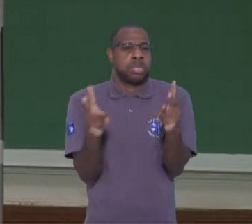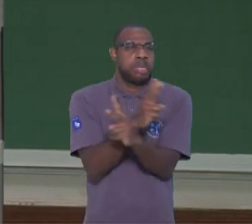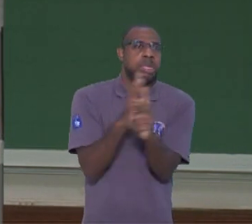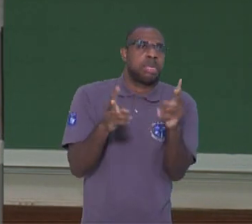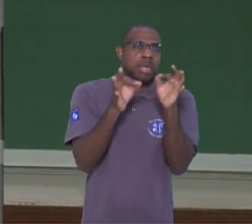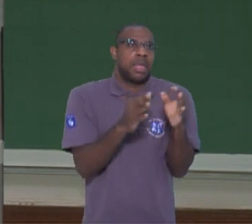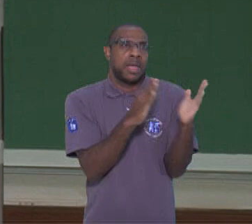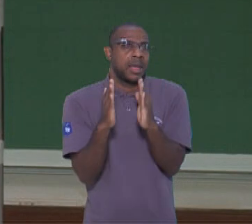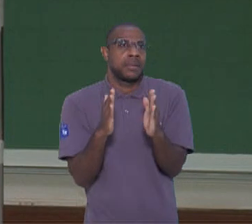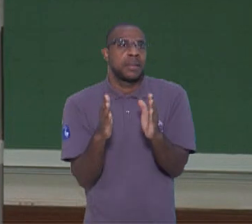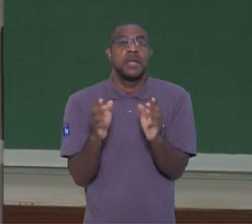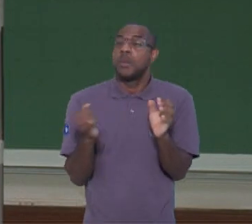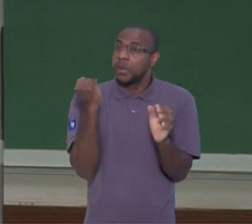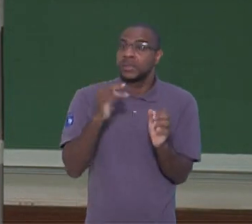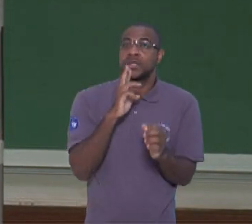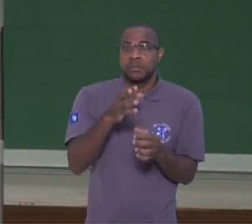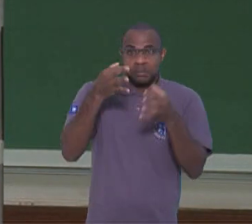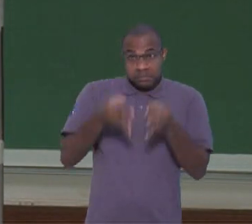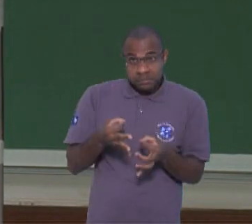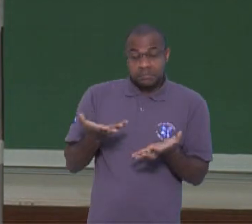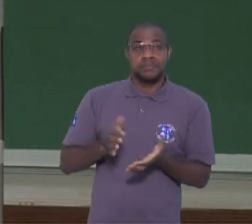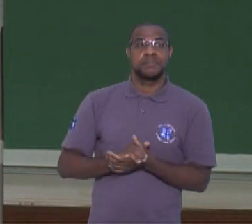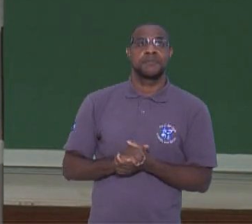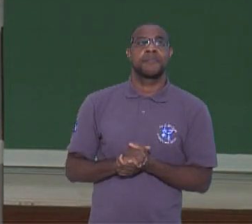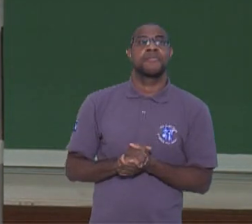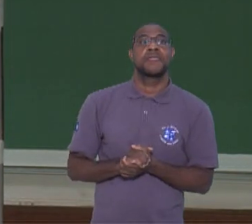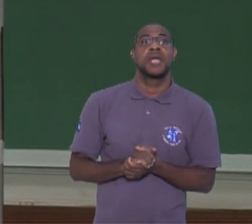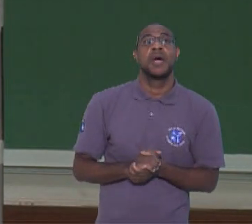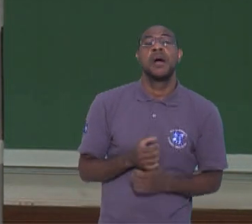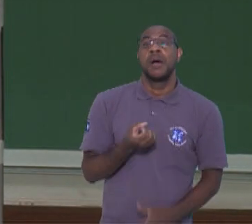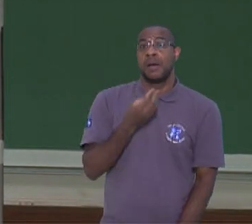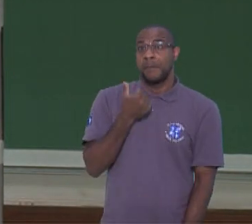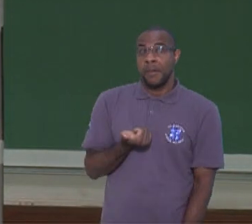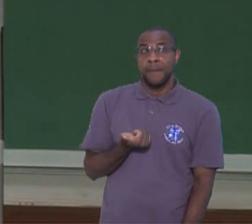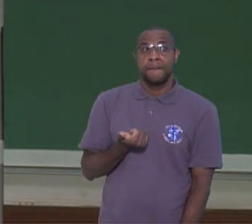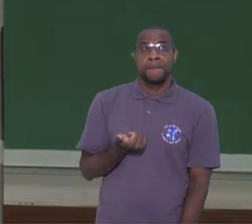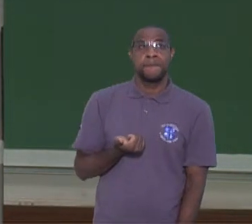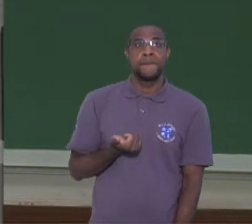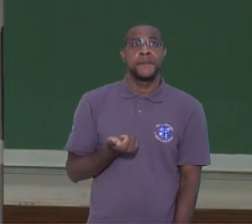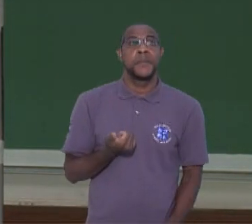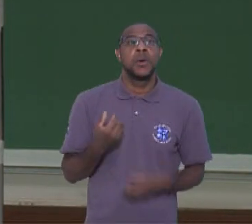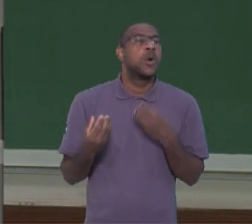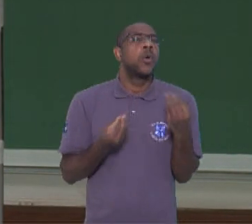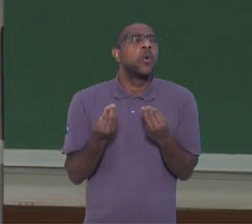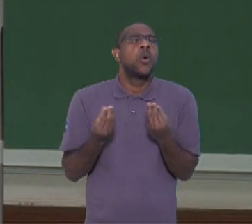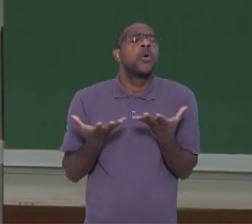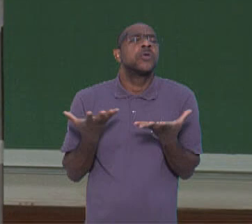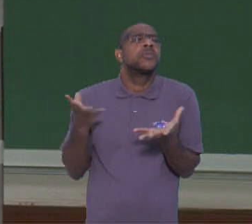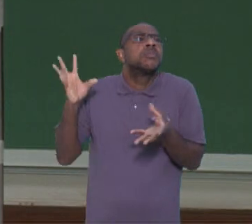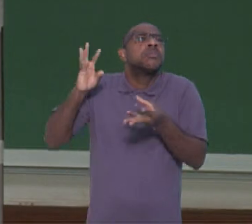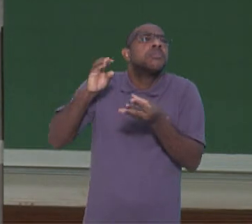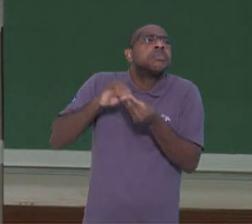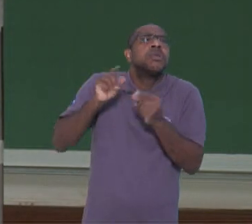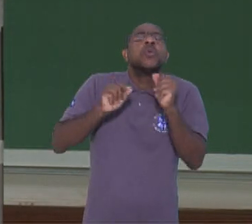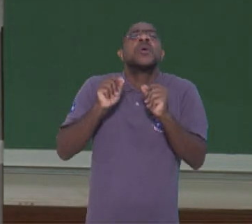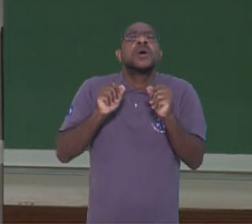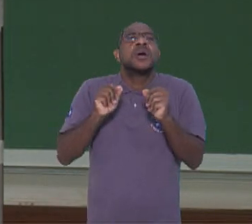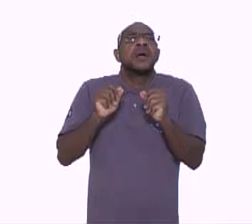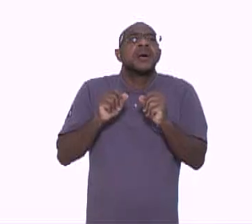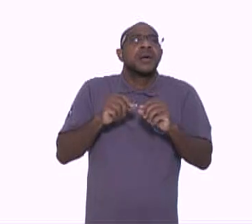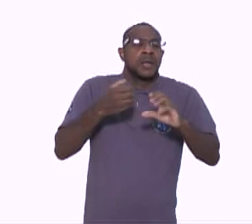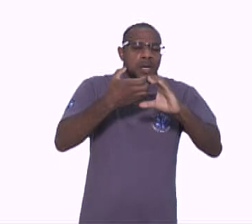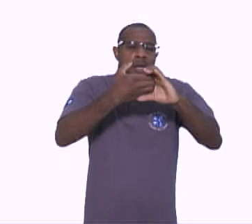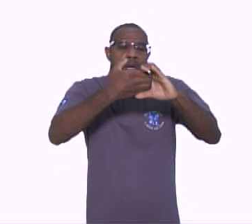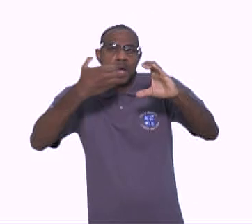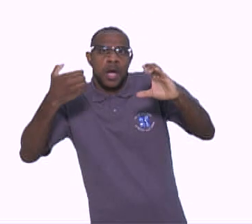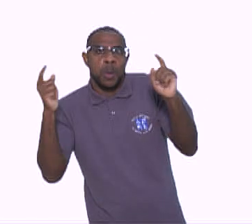2. Importante é isso, ok? Bom, o que nós vimos na aula de hoje? Forma reduzida de uma